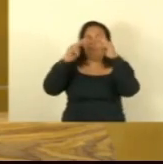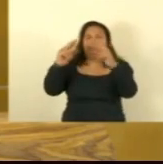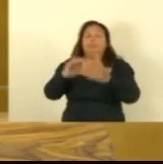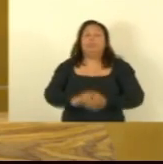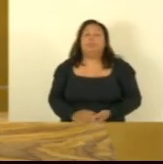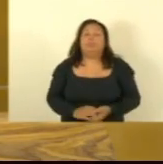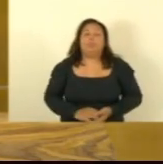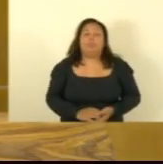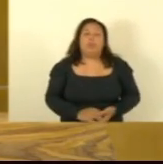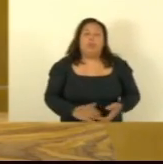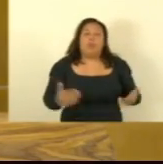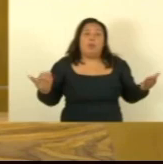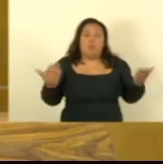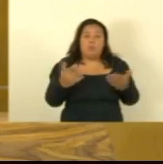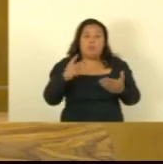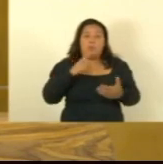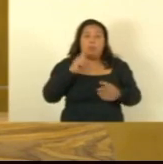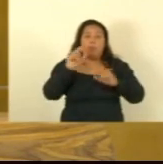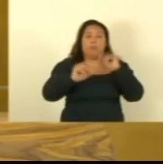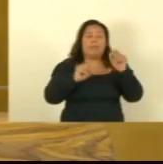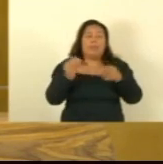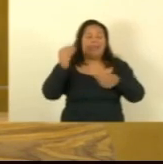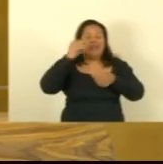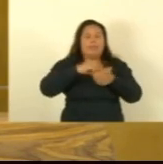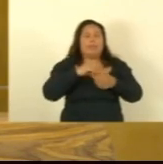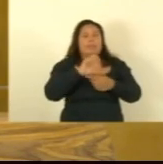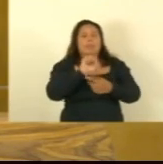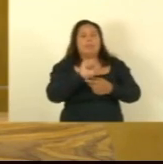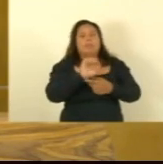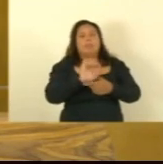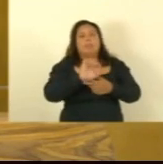Hoje nós temos, capitão Assunção, na Sejus,